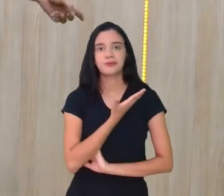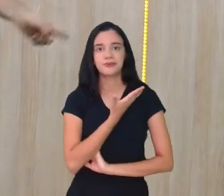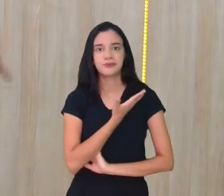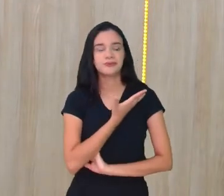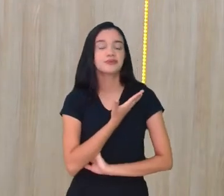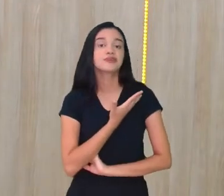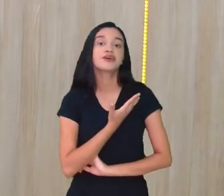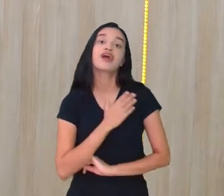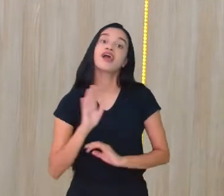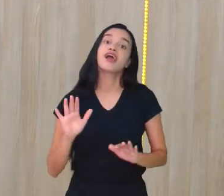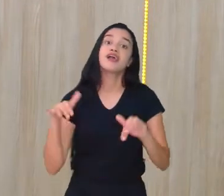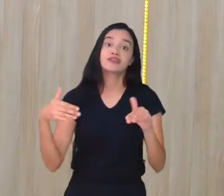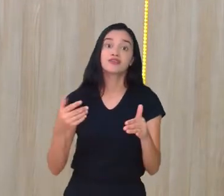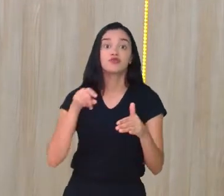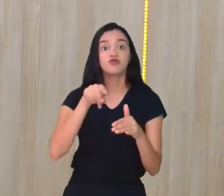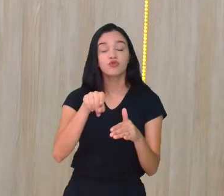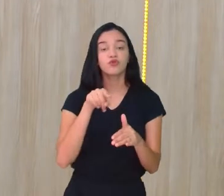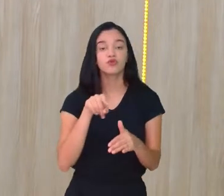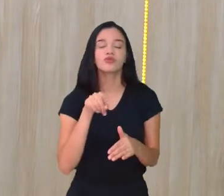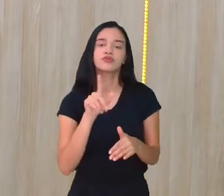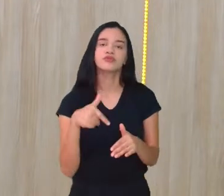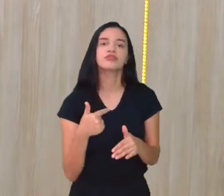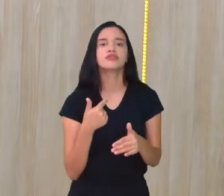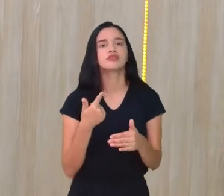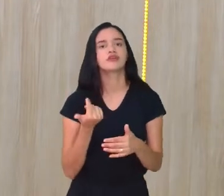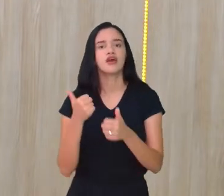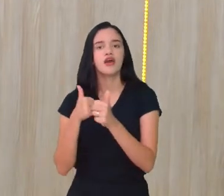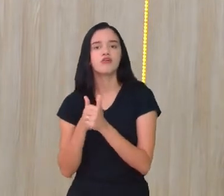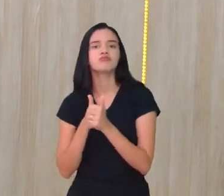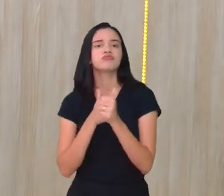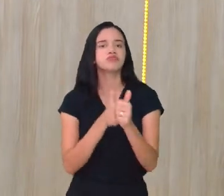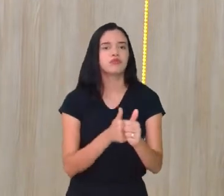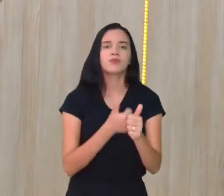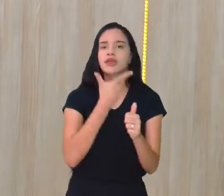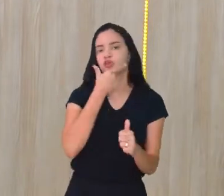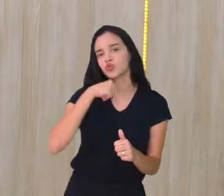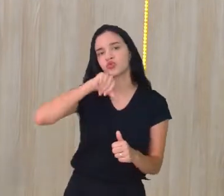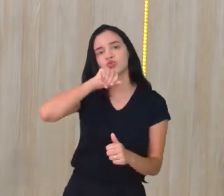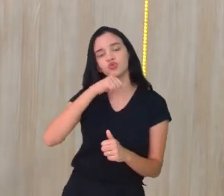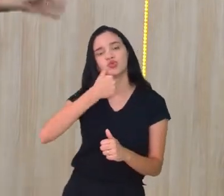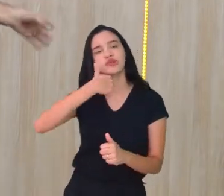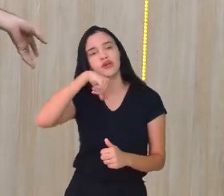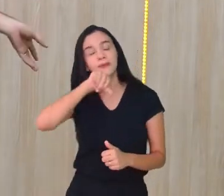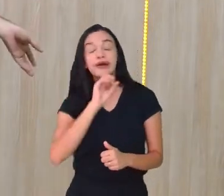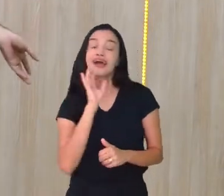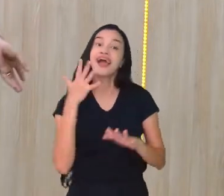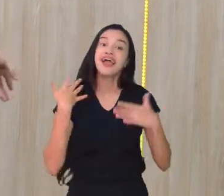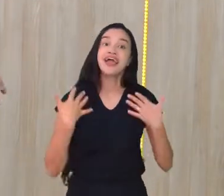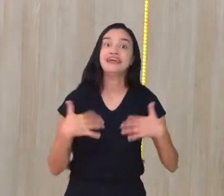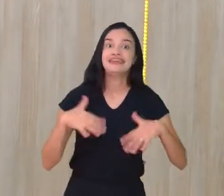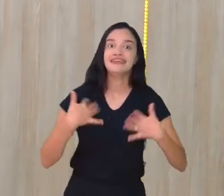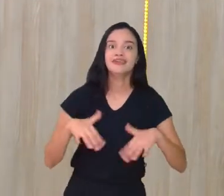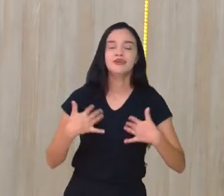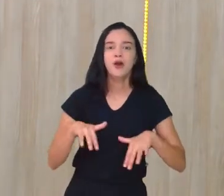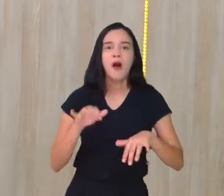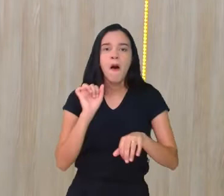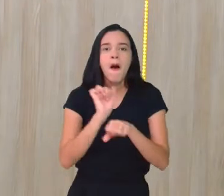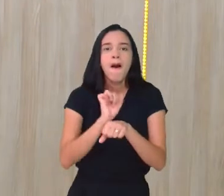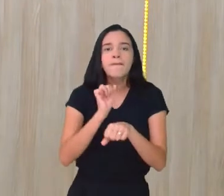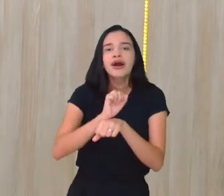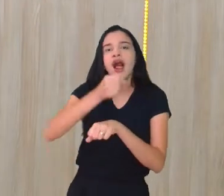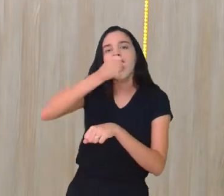Aristeu. Então, ou seja, você sai aí acompanhado dos seus pais. Aí, pai, eita, vamos parar ali para pegar aquele